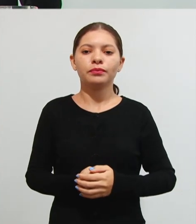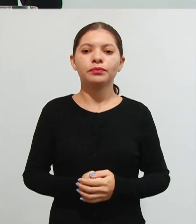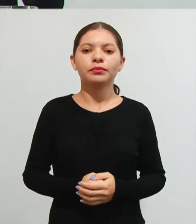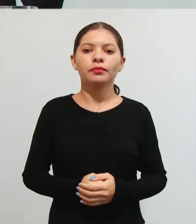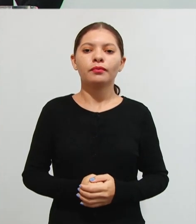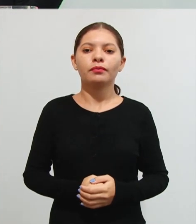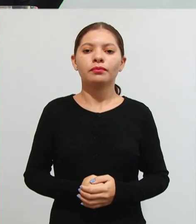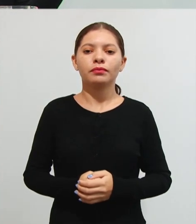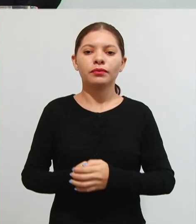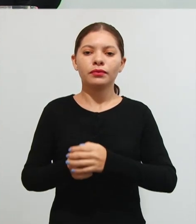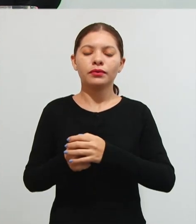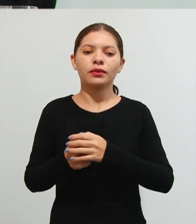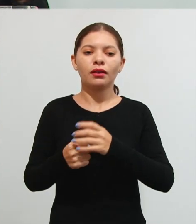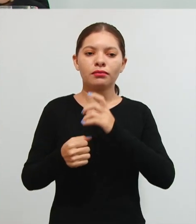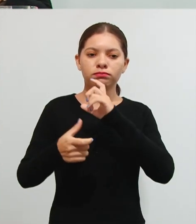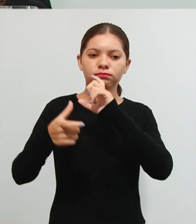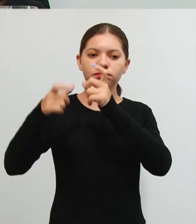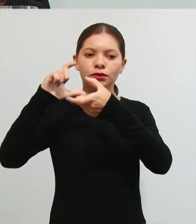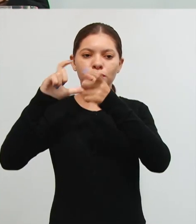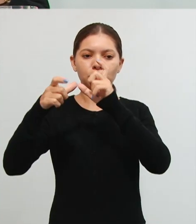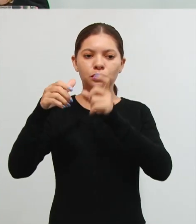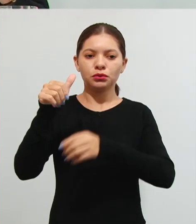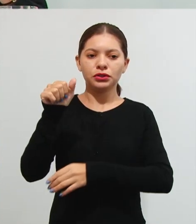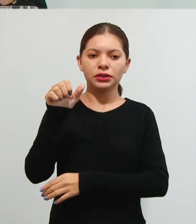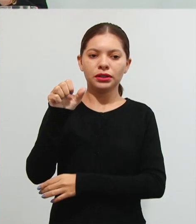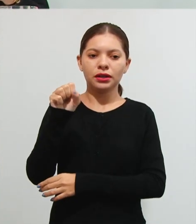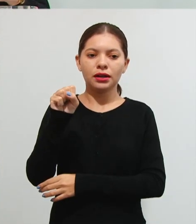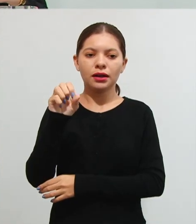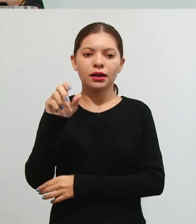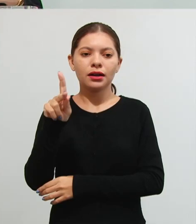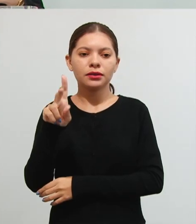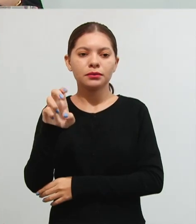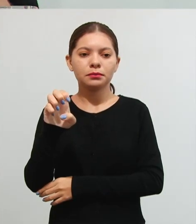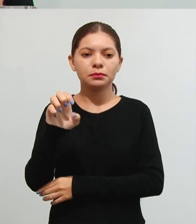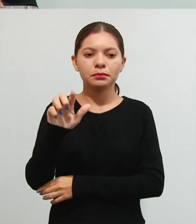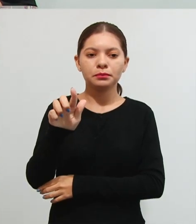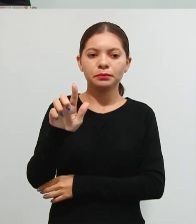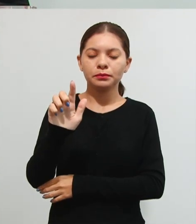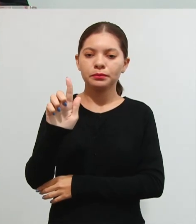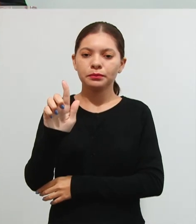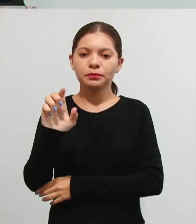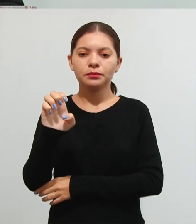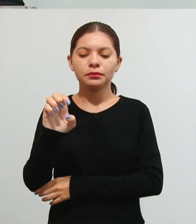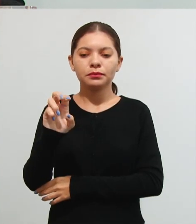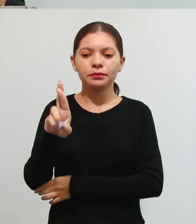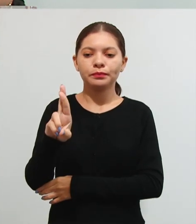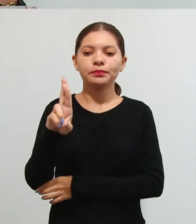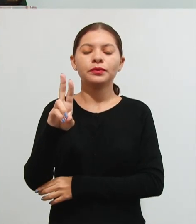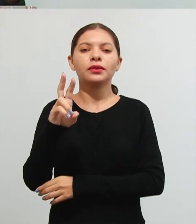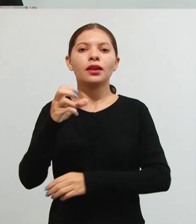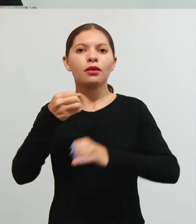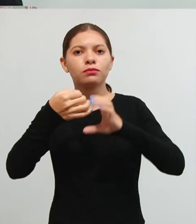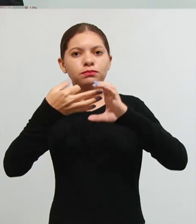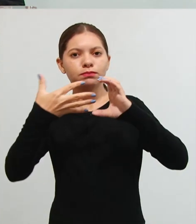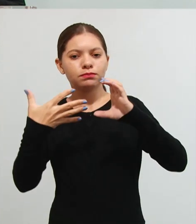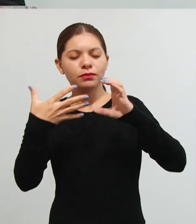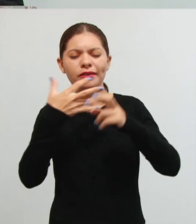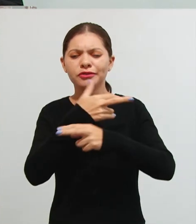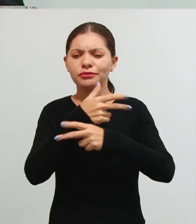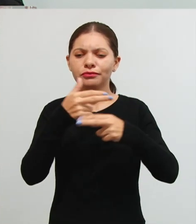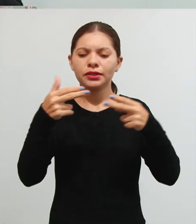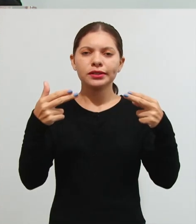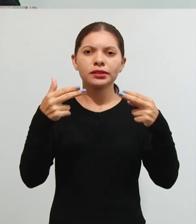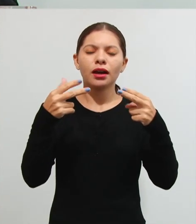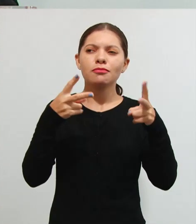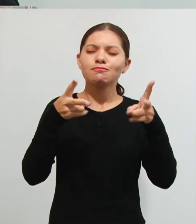transtorno de Asperger, por exemplo, né, ele tinha também as outras características, né? E aí foi se vendo